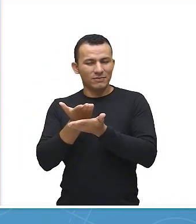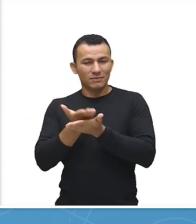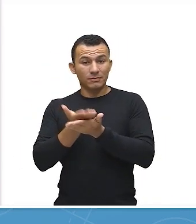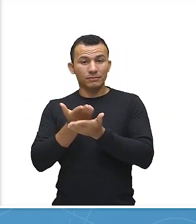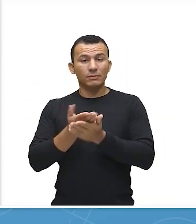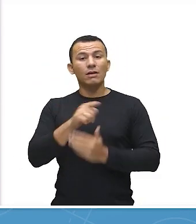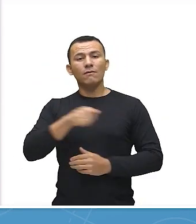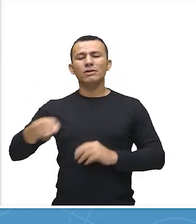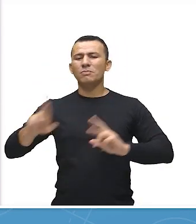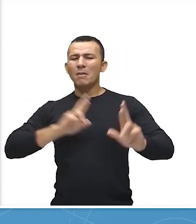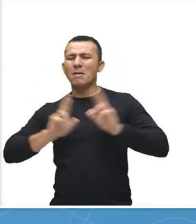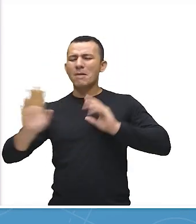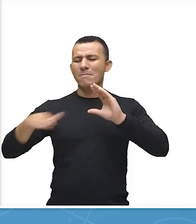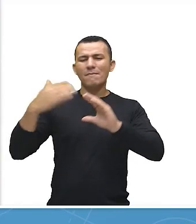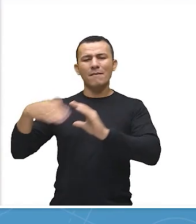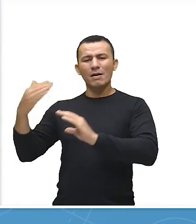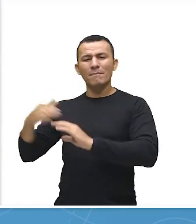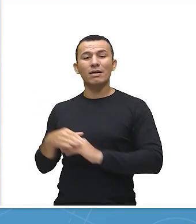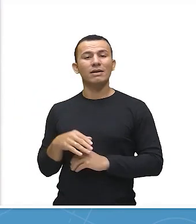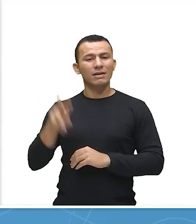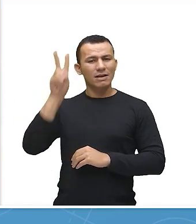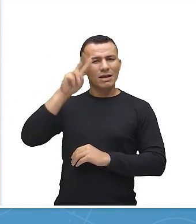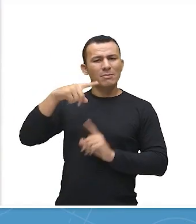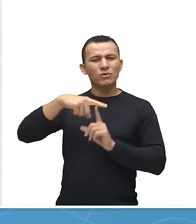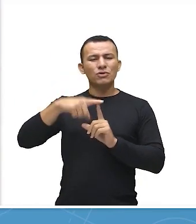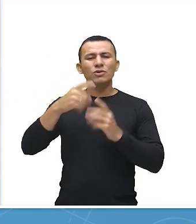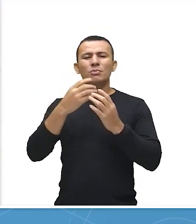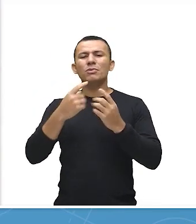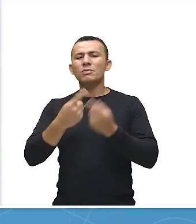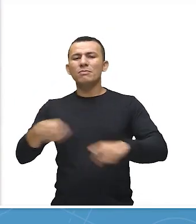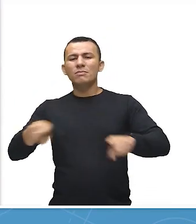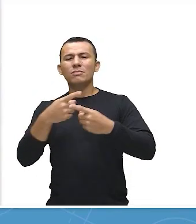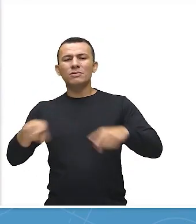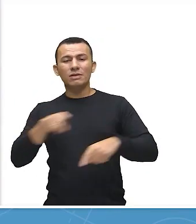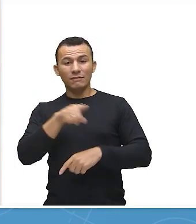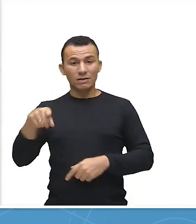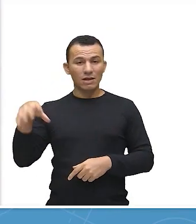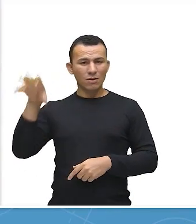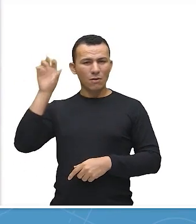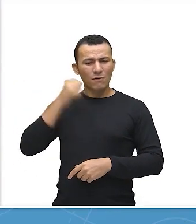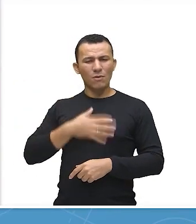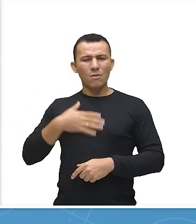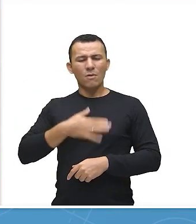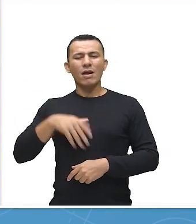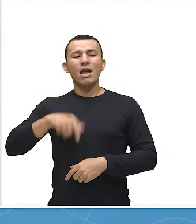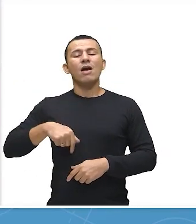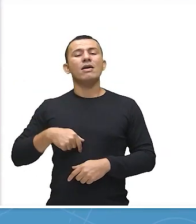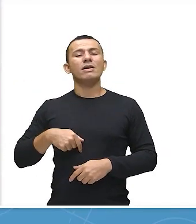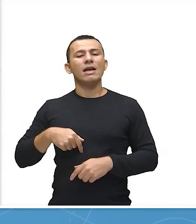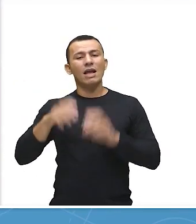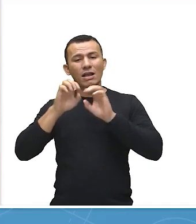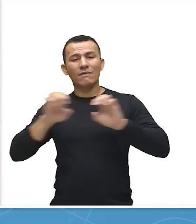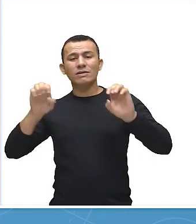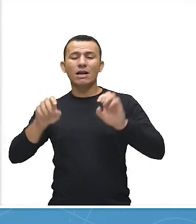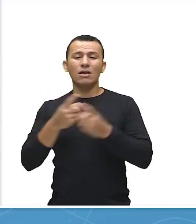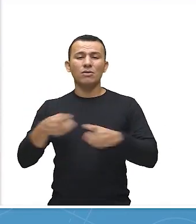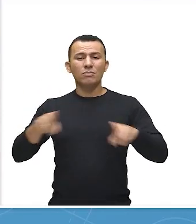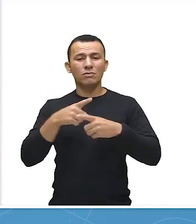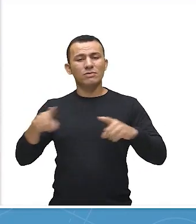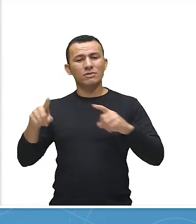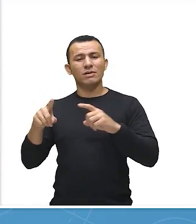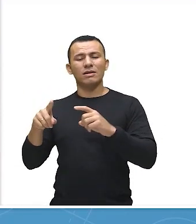utilizada em cerimônias religiosas. Vamos ver qual é a alternativa correta? E a alternativa correta é a letra C, é a